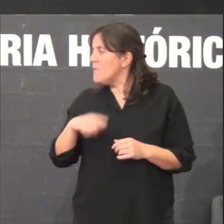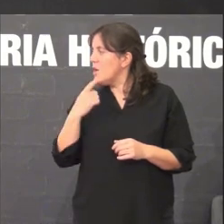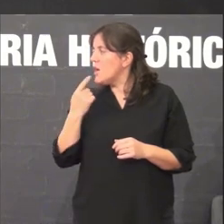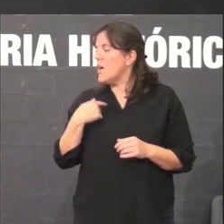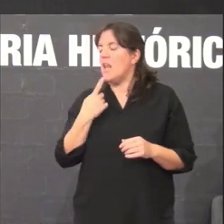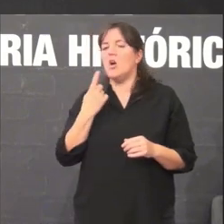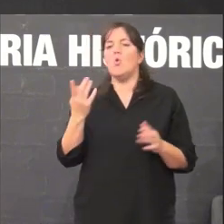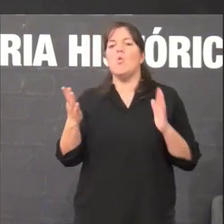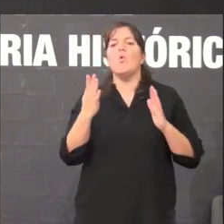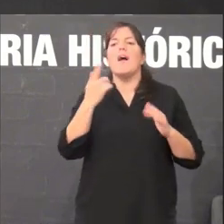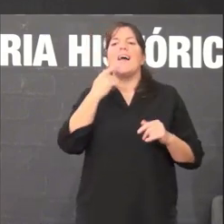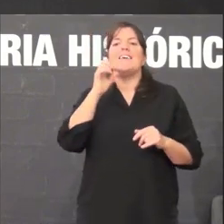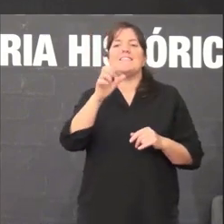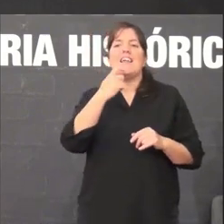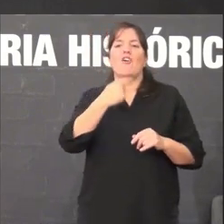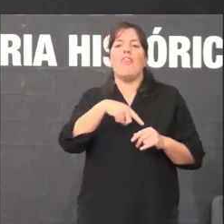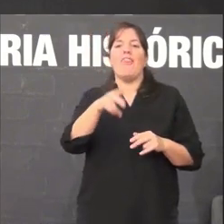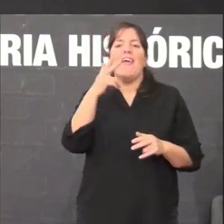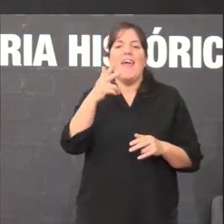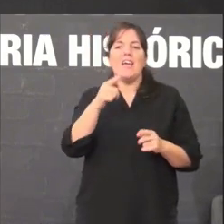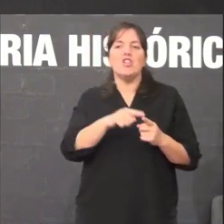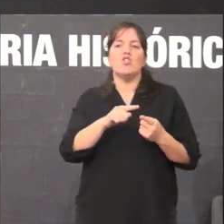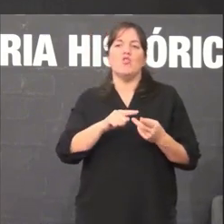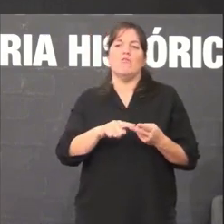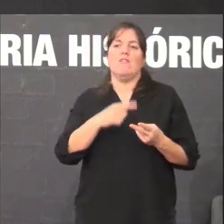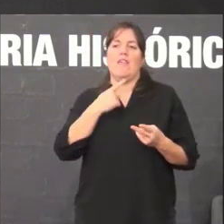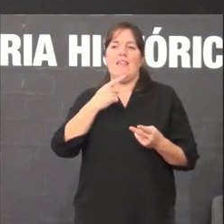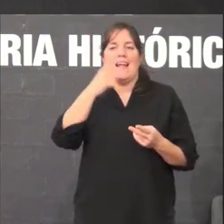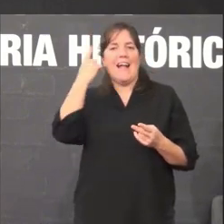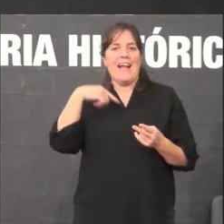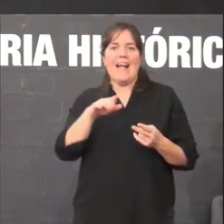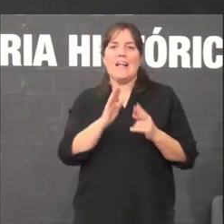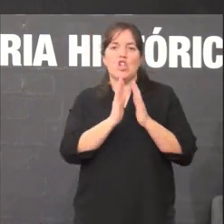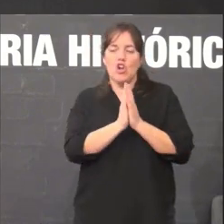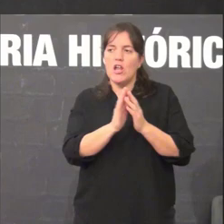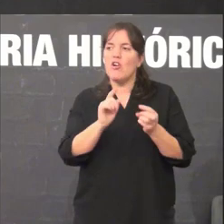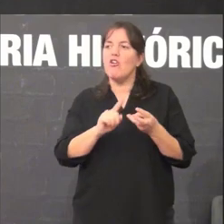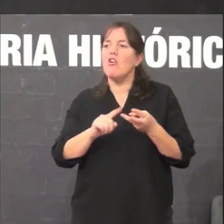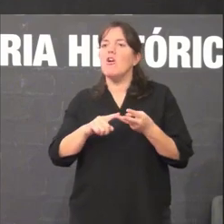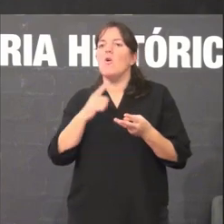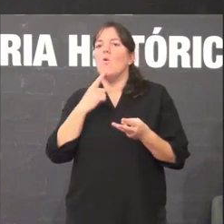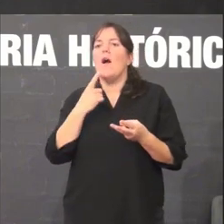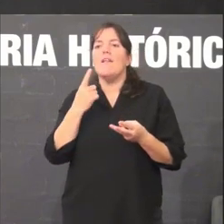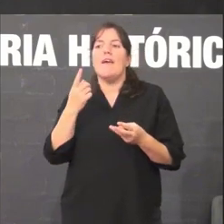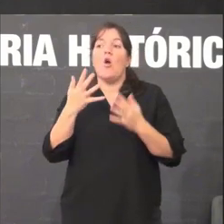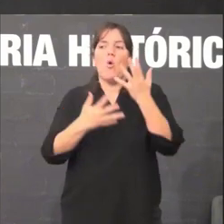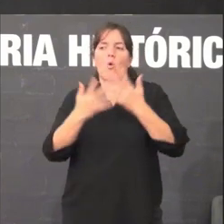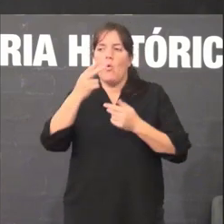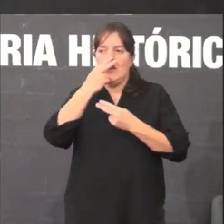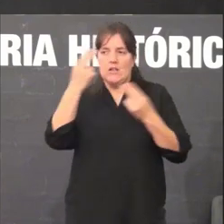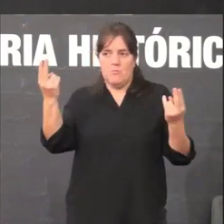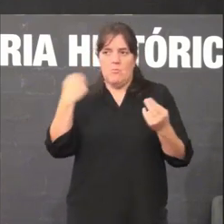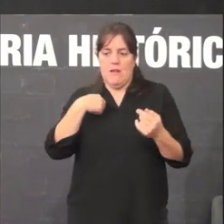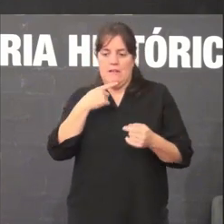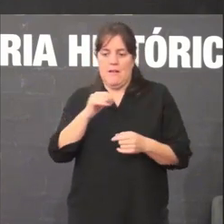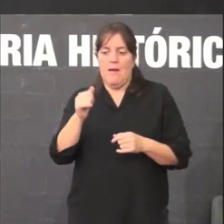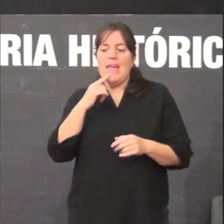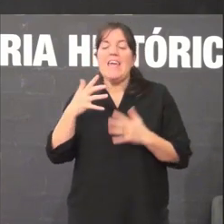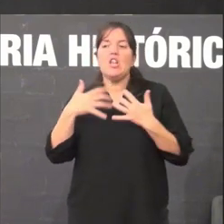Direito, de matriz católica, que saudou as contas públicas e que promoveu a